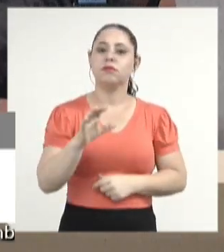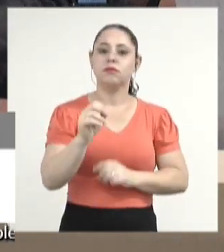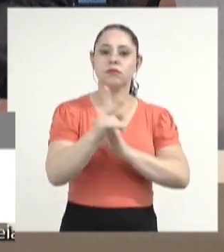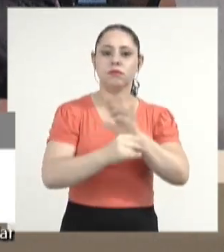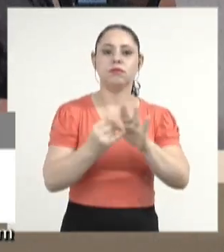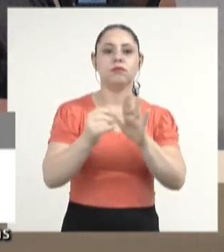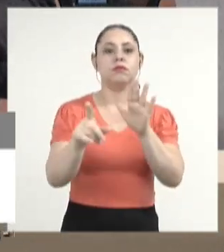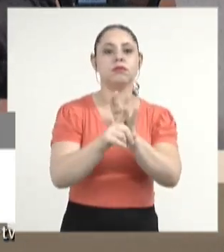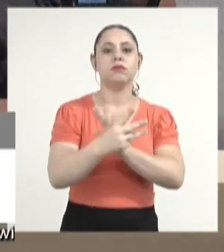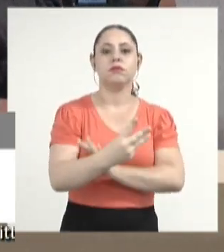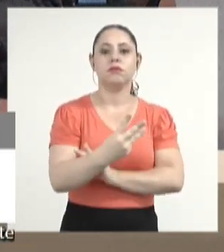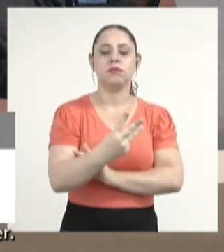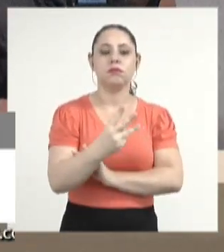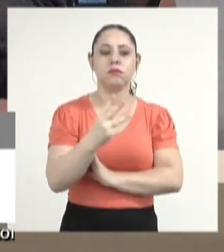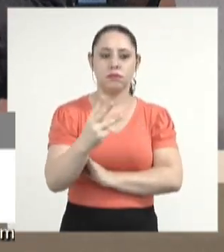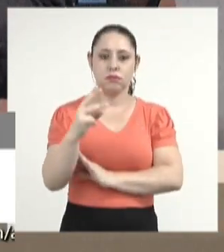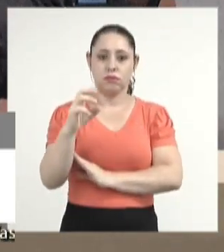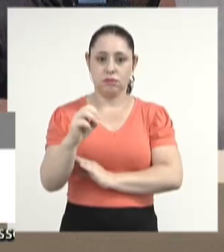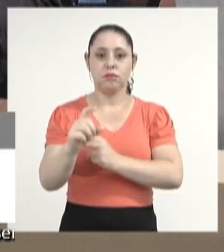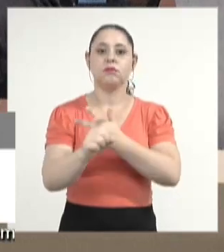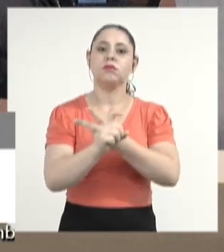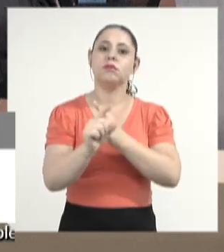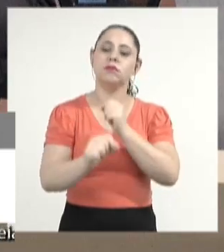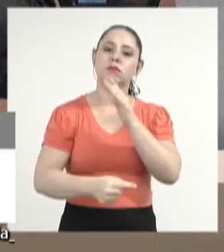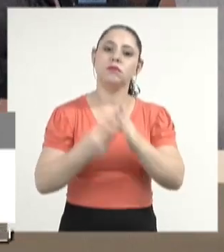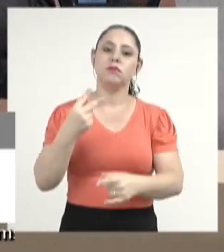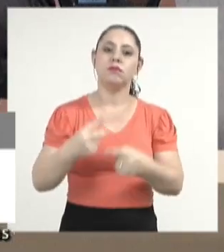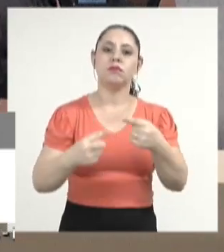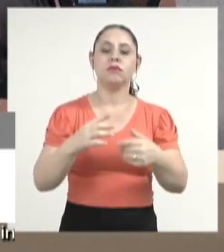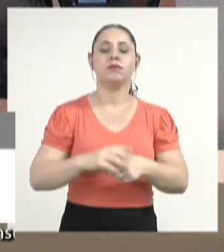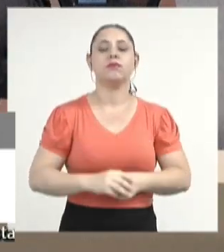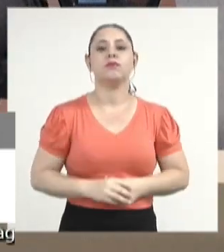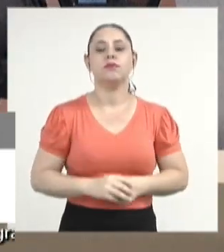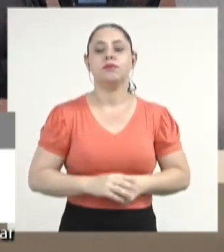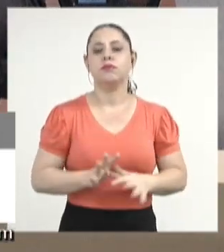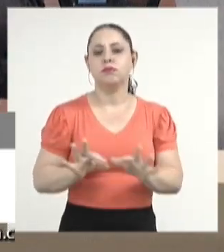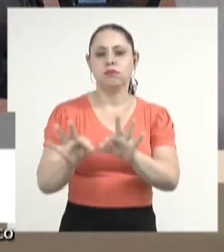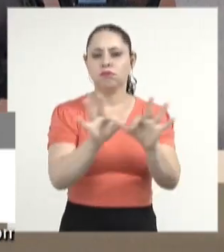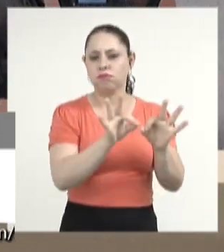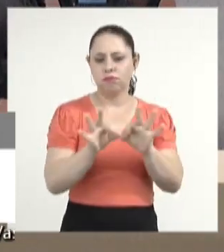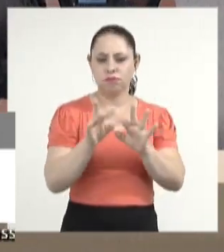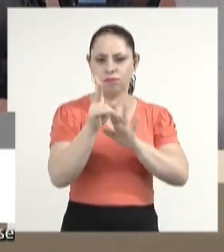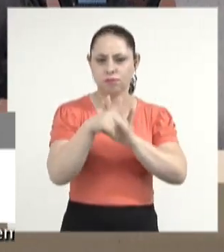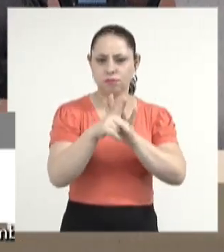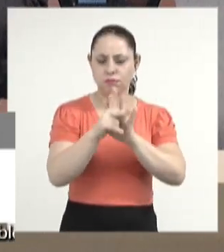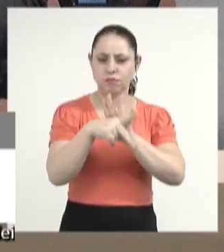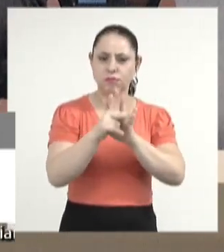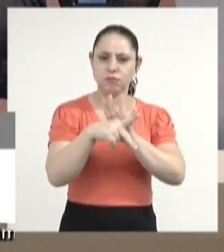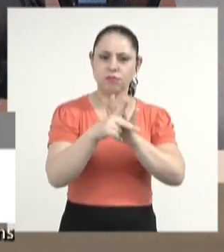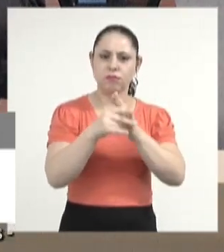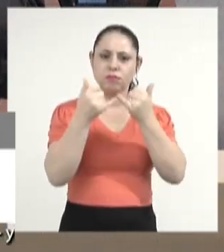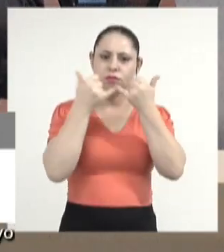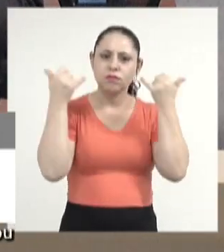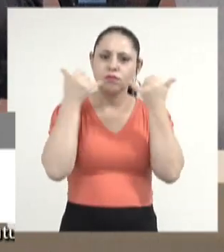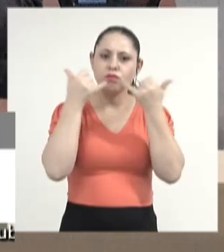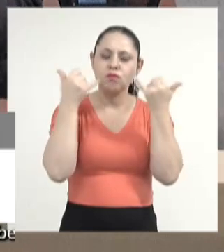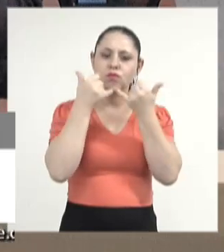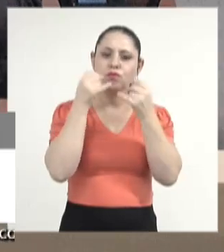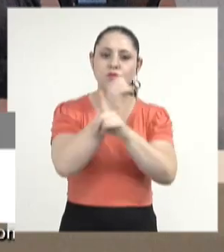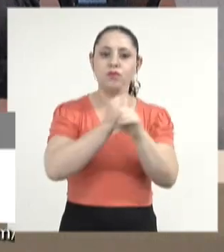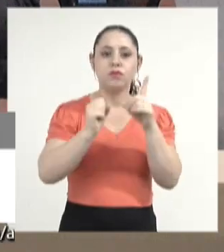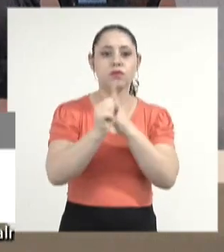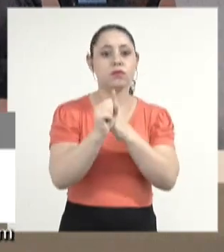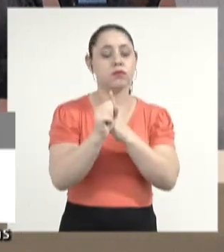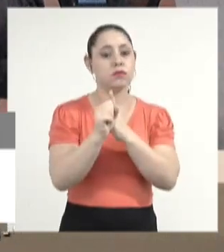item é um projeto de lei 330 do Executivo em segunda votação, que reorganiza o programa Energia